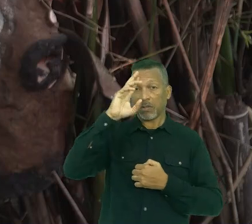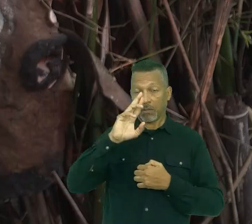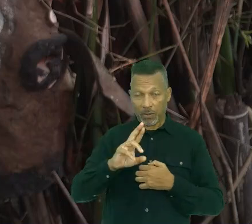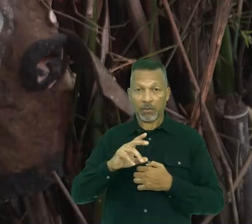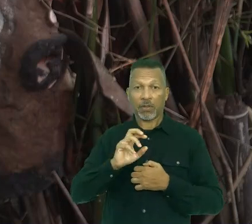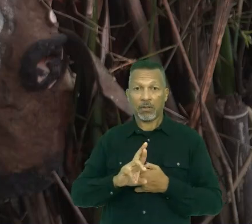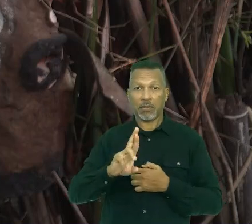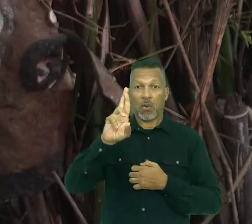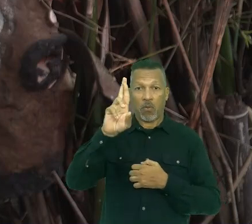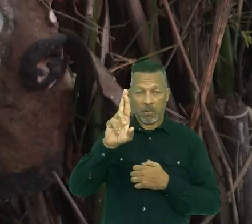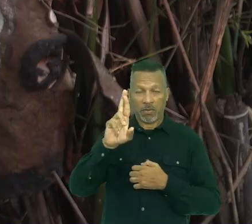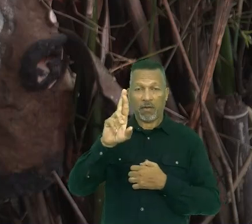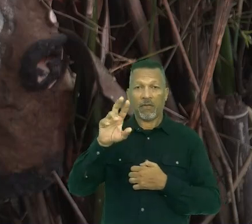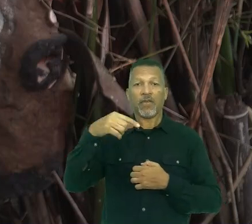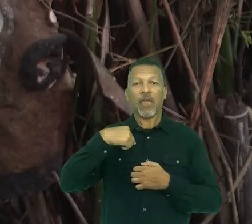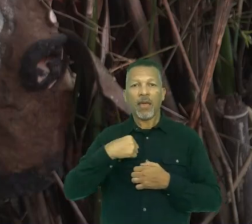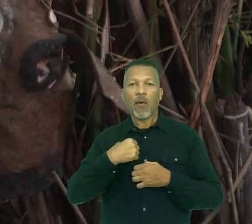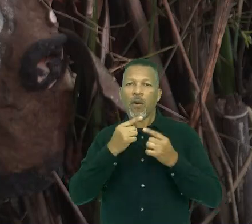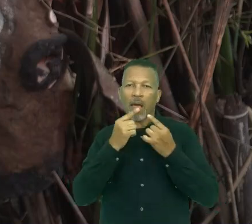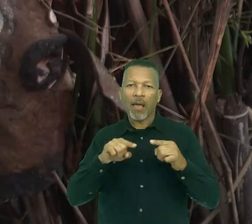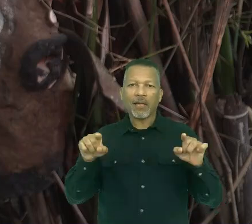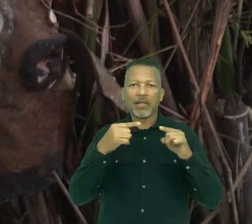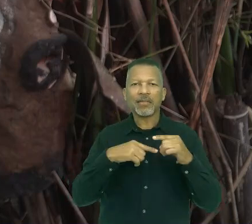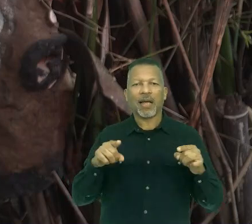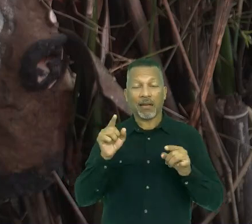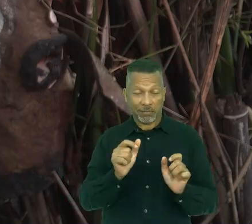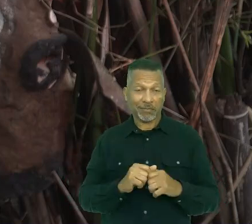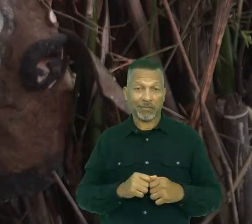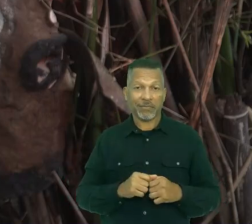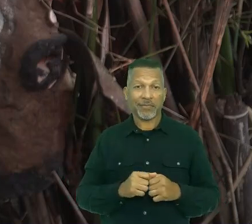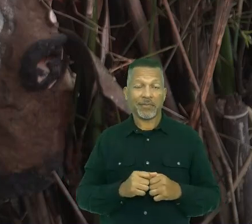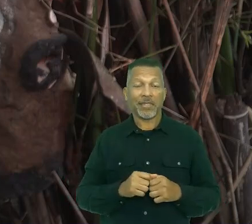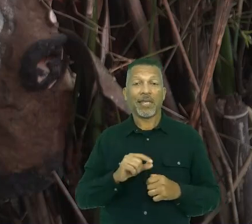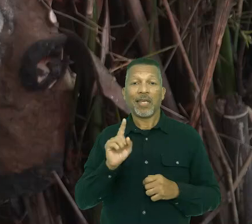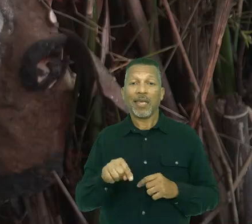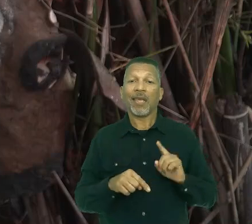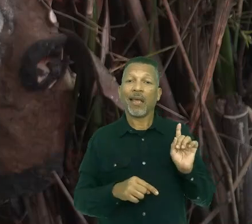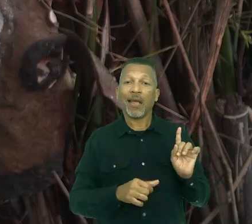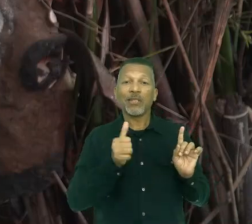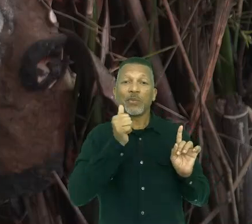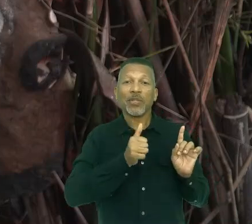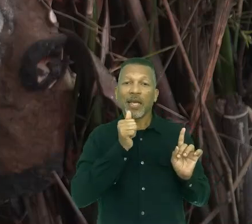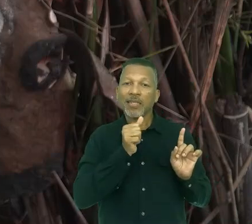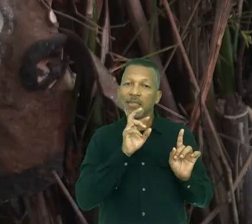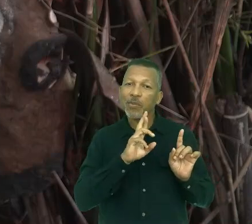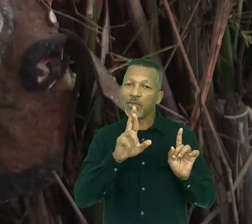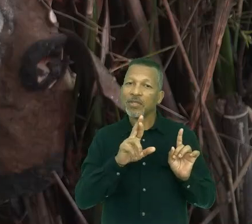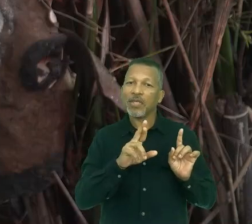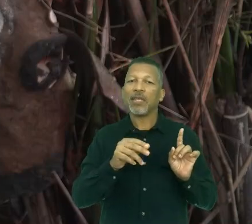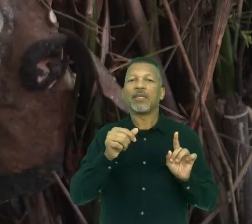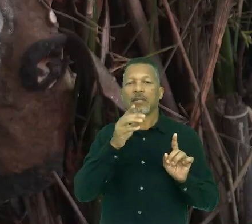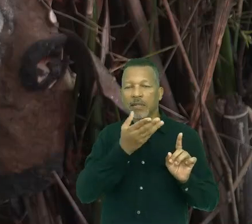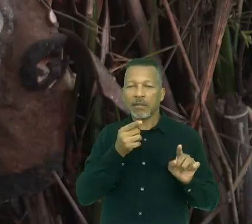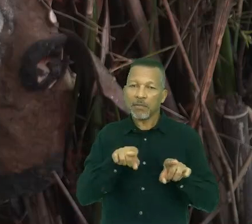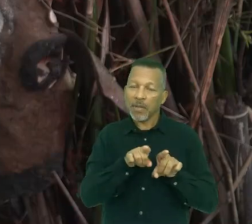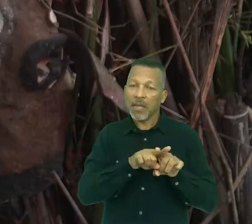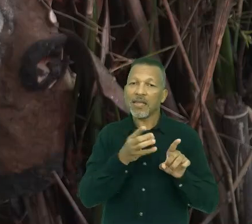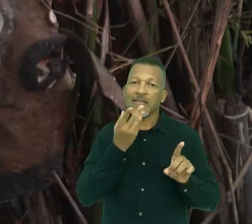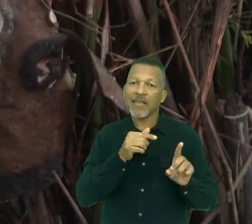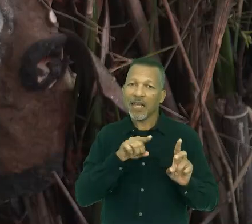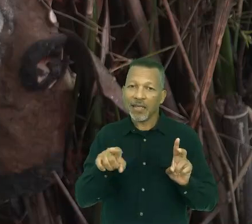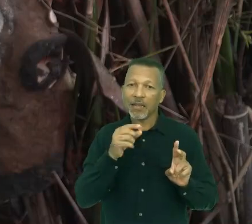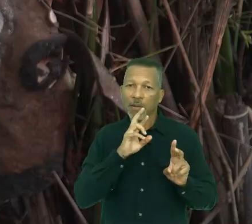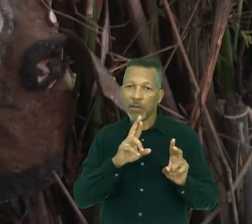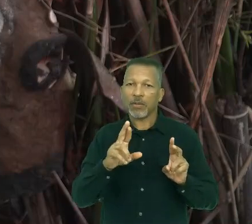do negócio, a gente cantava os versos. E as mulheres respondiam, as crianças respondiam.